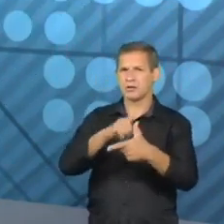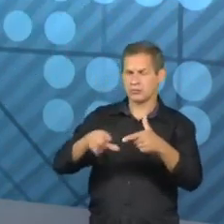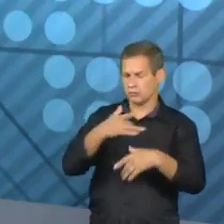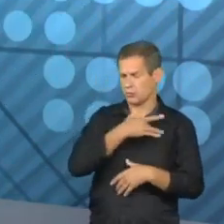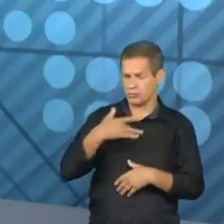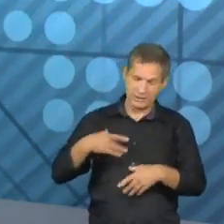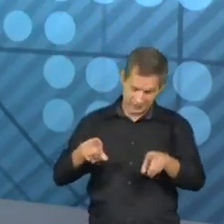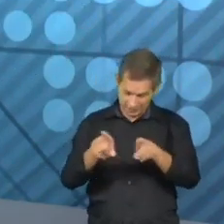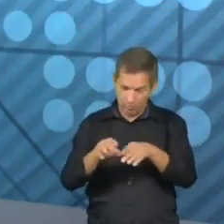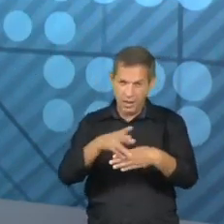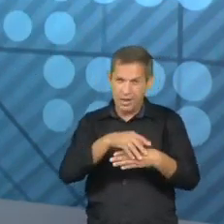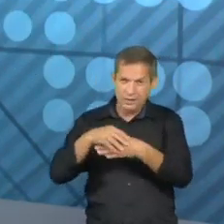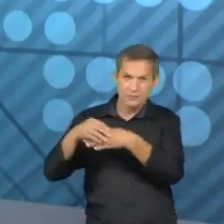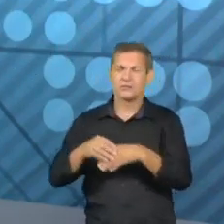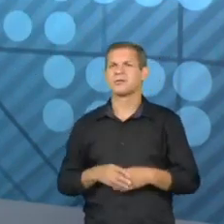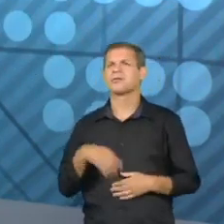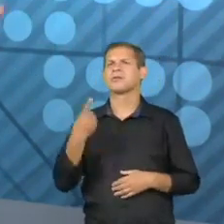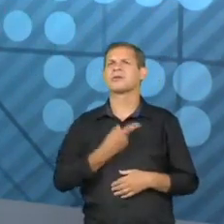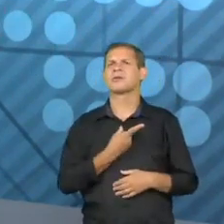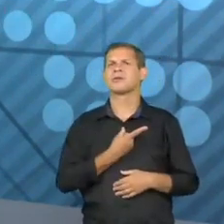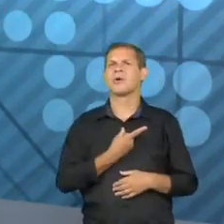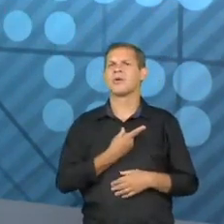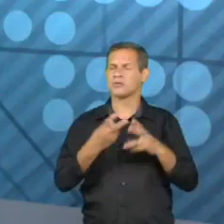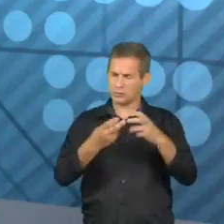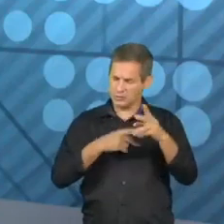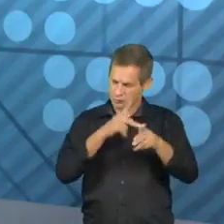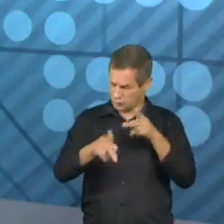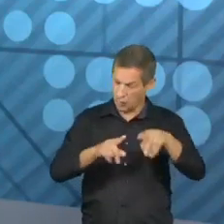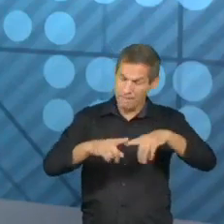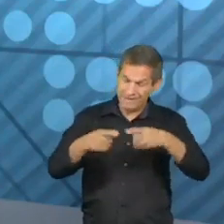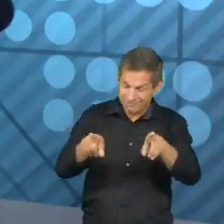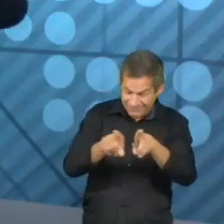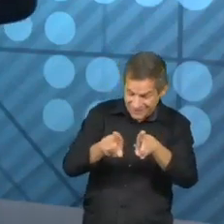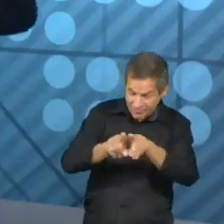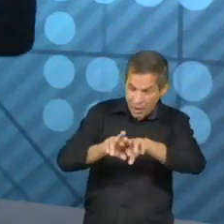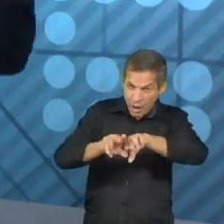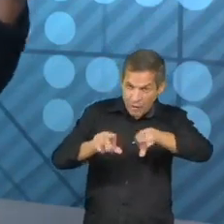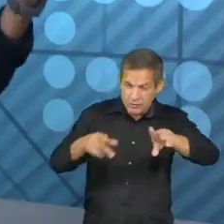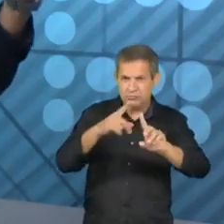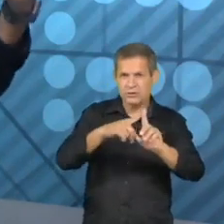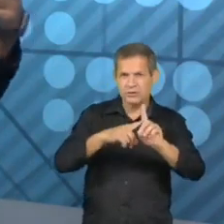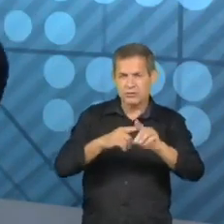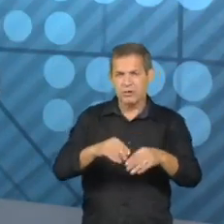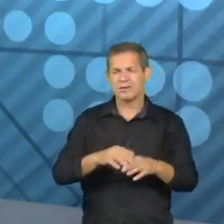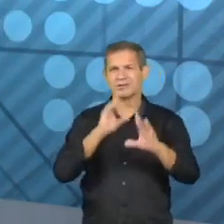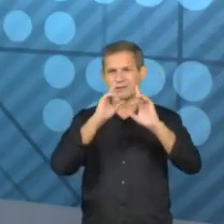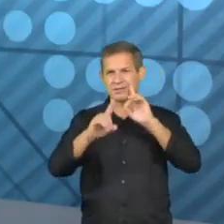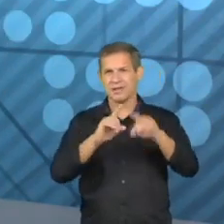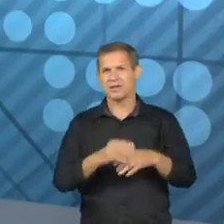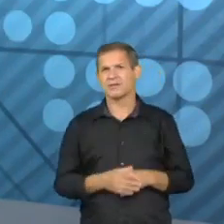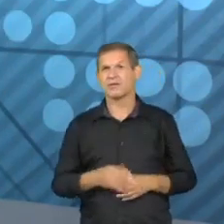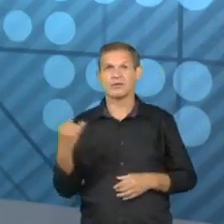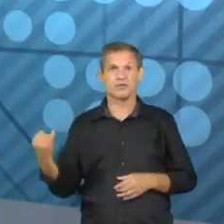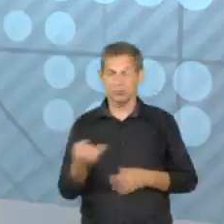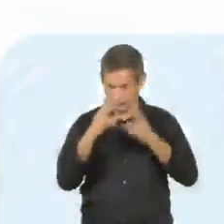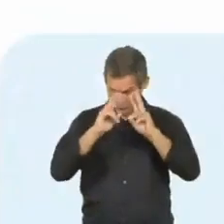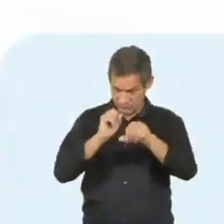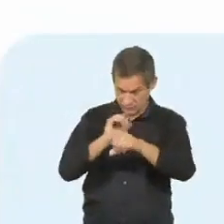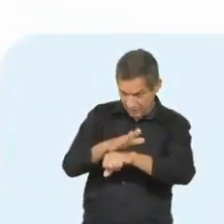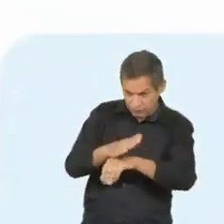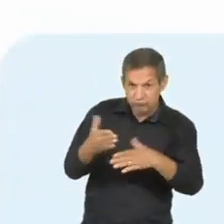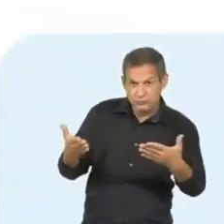saúde ou de doença que a gente pode notar na população. E também outros tipos de dados que são muito importantes. Vamos ao